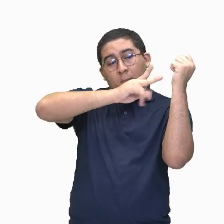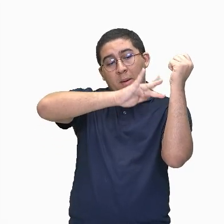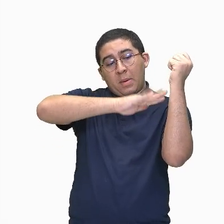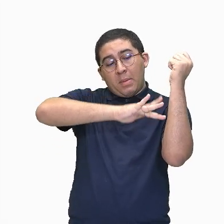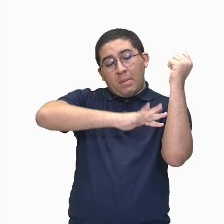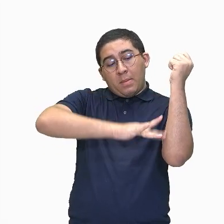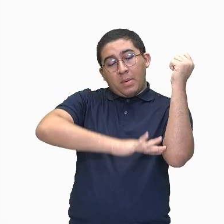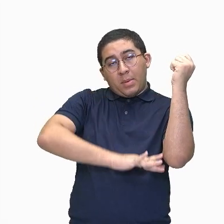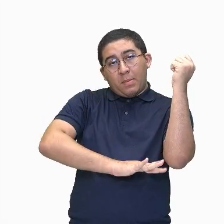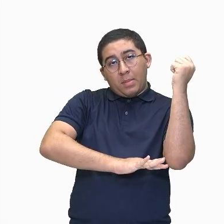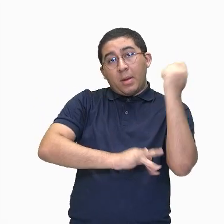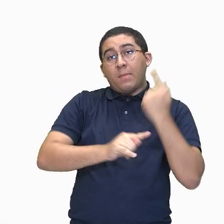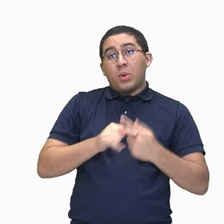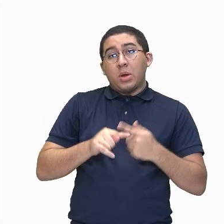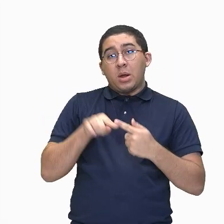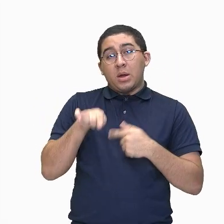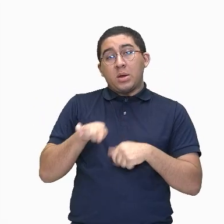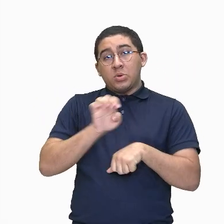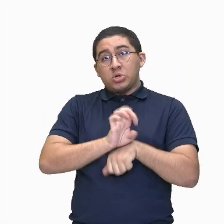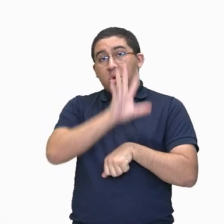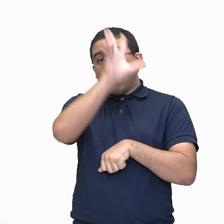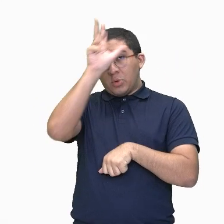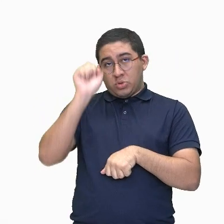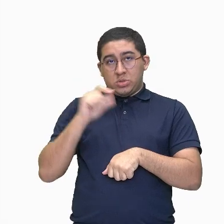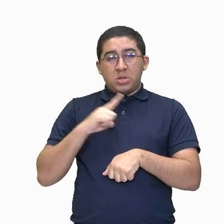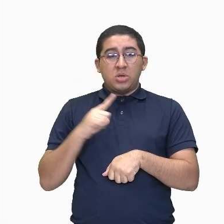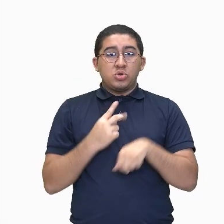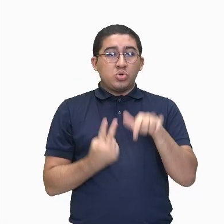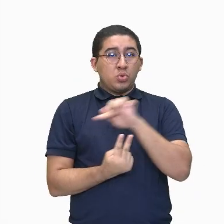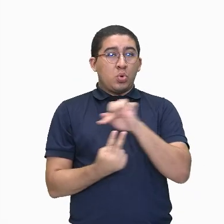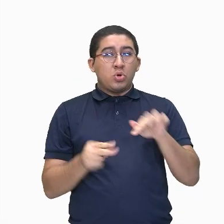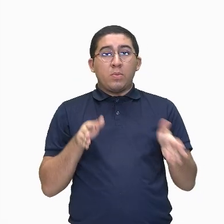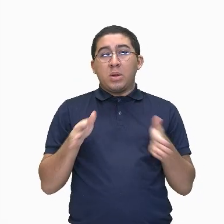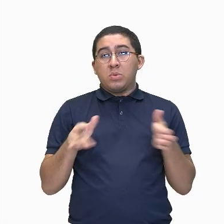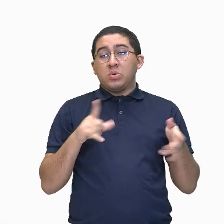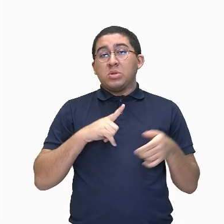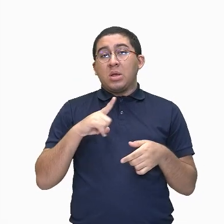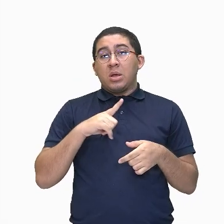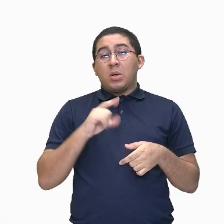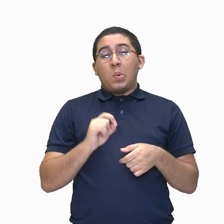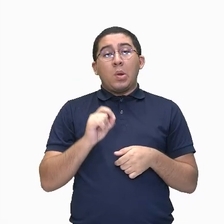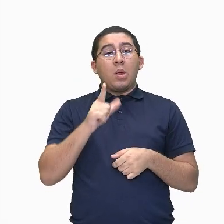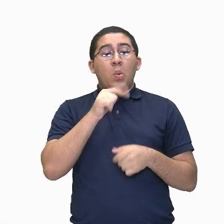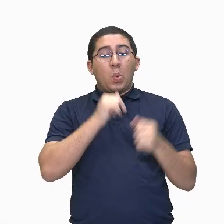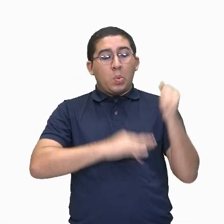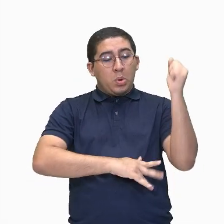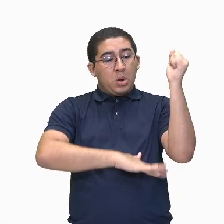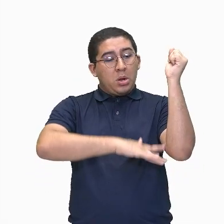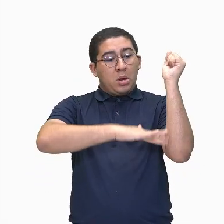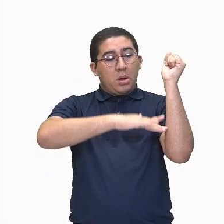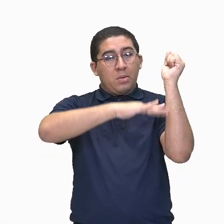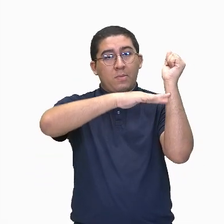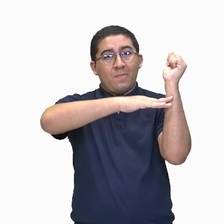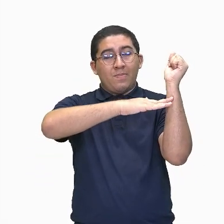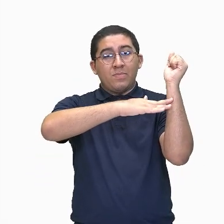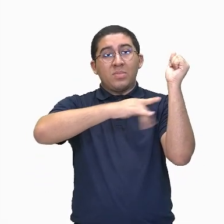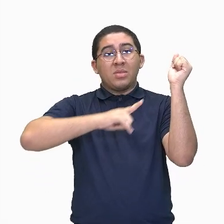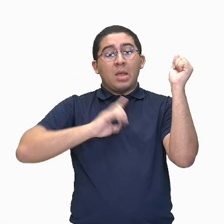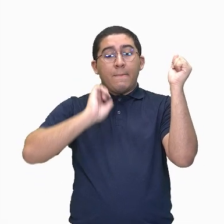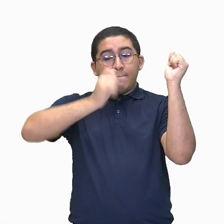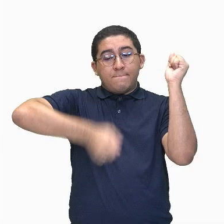vivemos esses dois períodos apenas, né? Que é a cheia, ele pesca mais do que o tambaqui e a